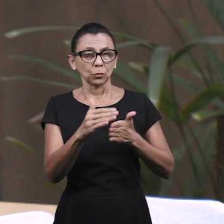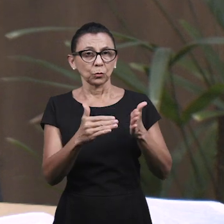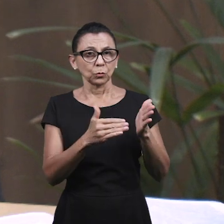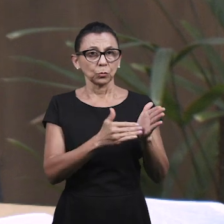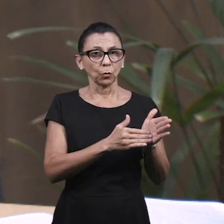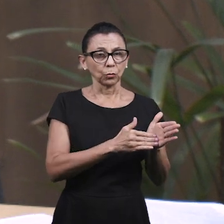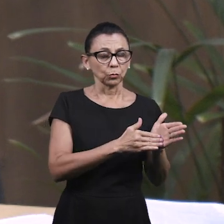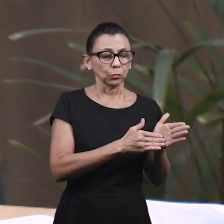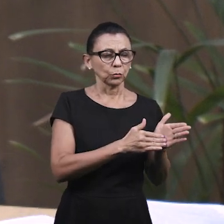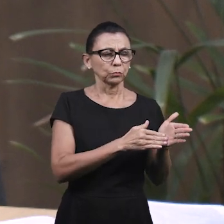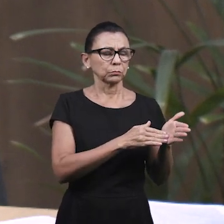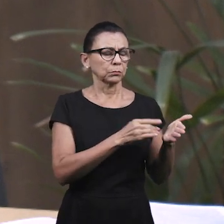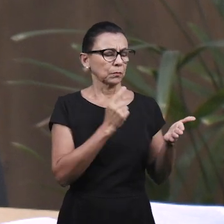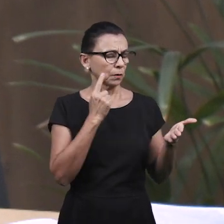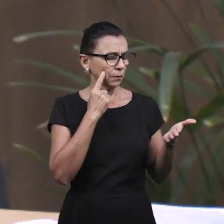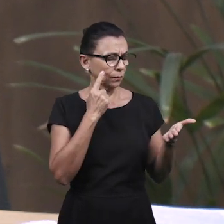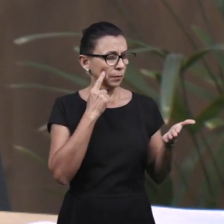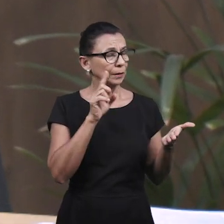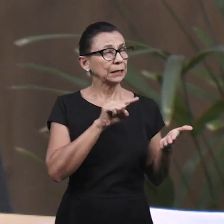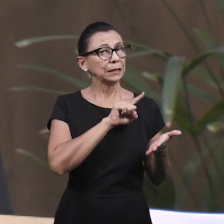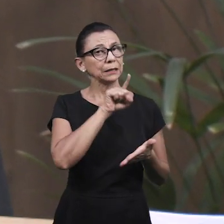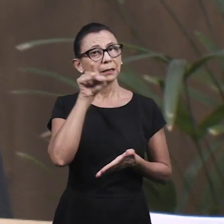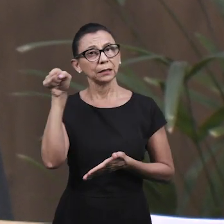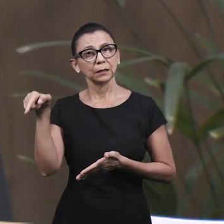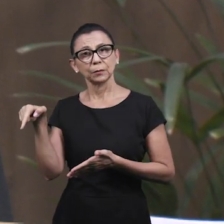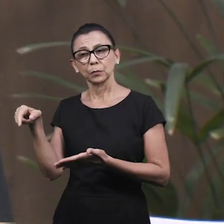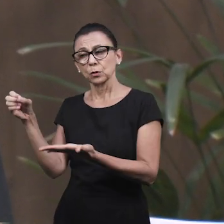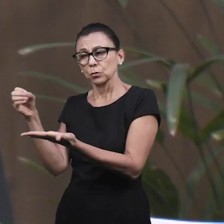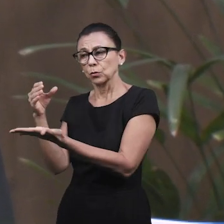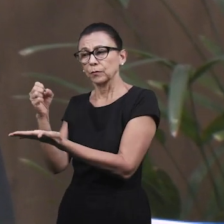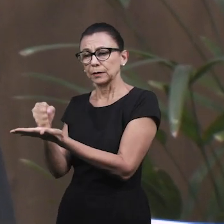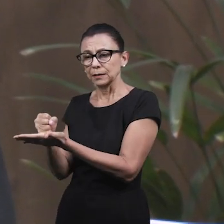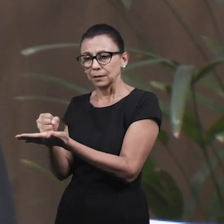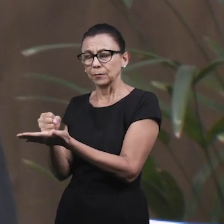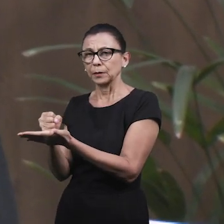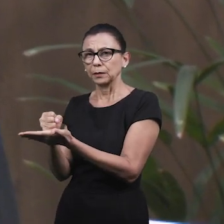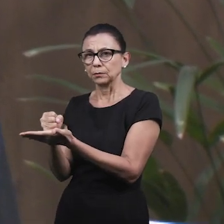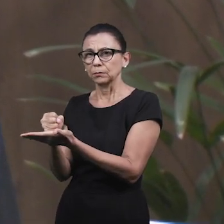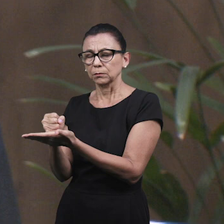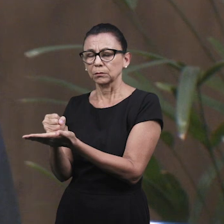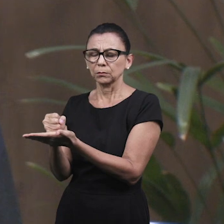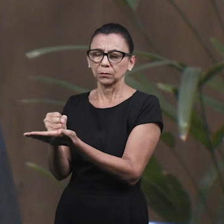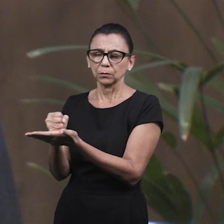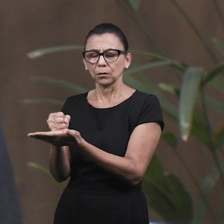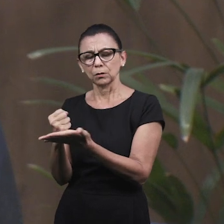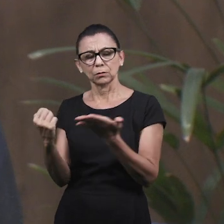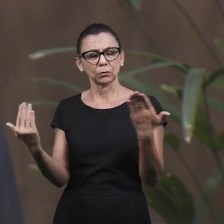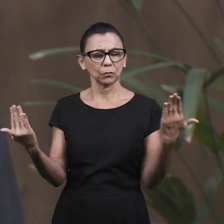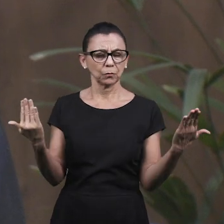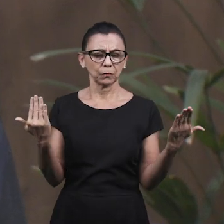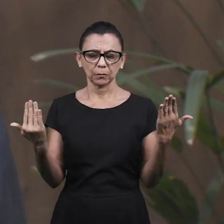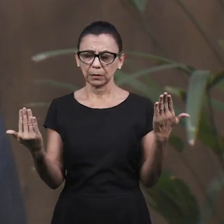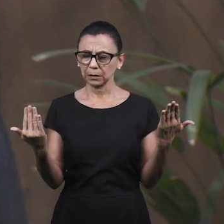Novo Testamento, nós vamos ver que esse assunto ele é muito amplo, entendeu?